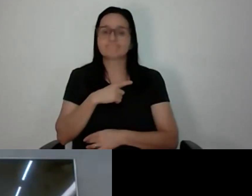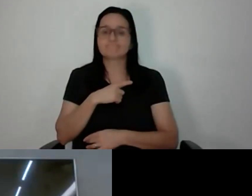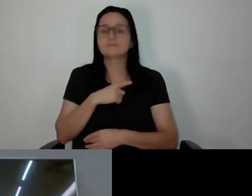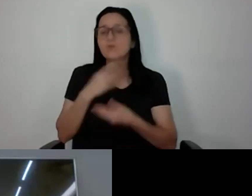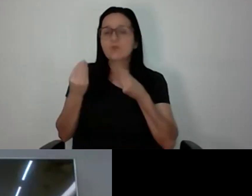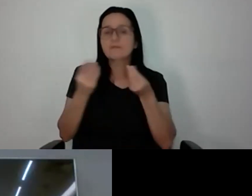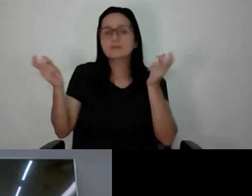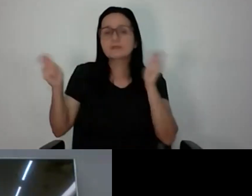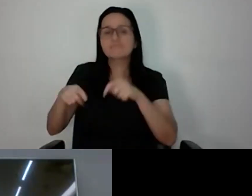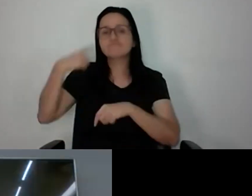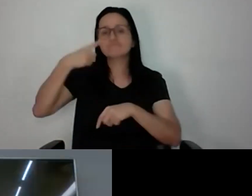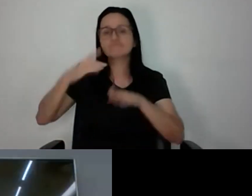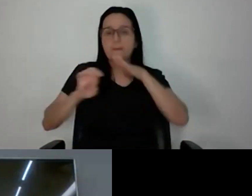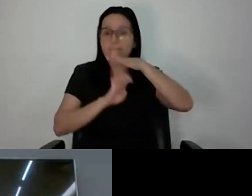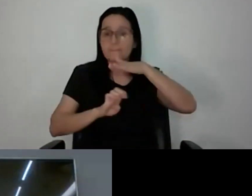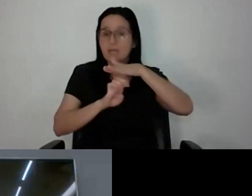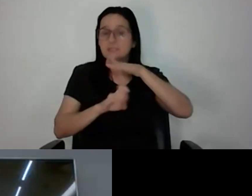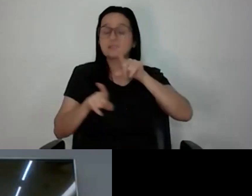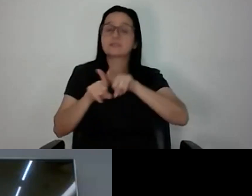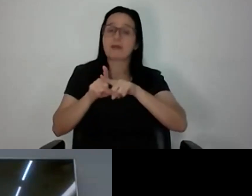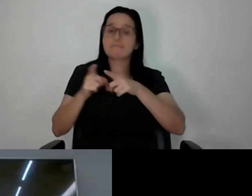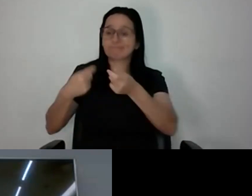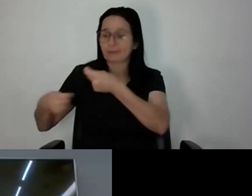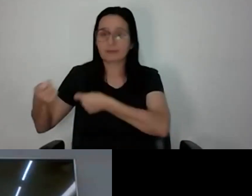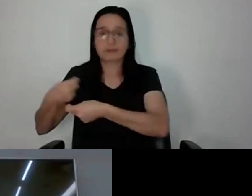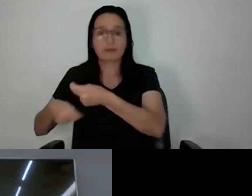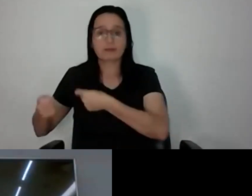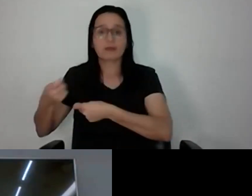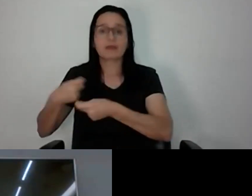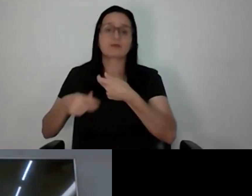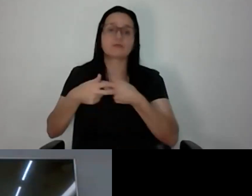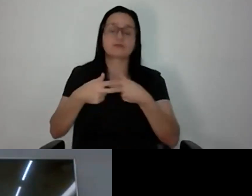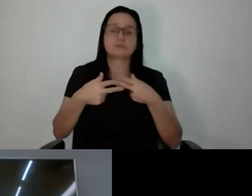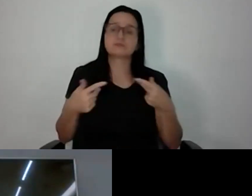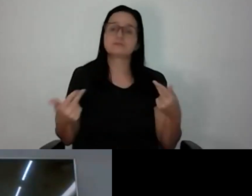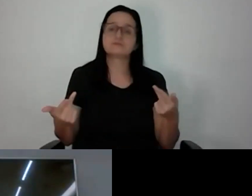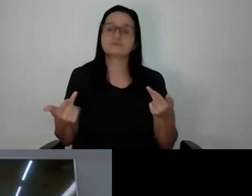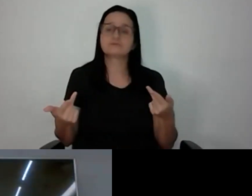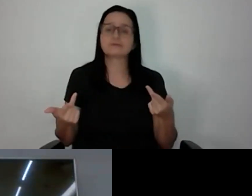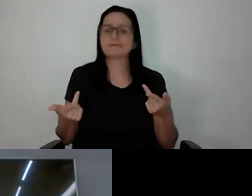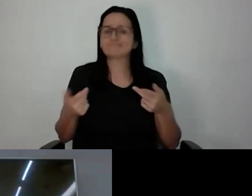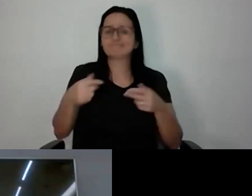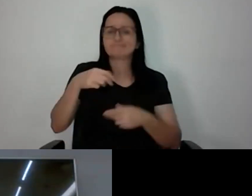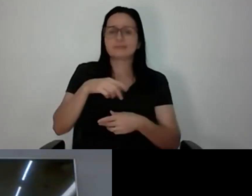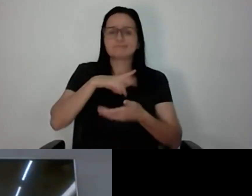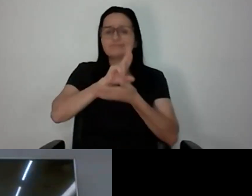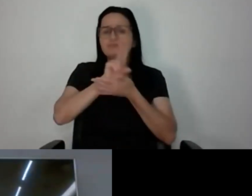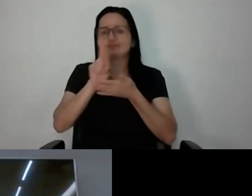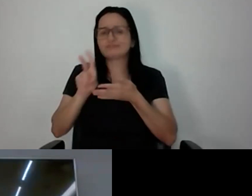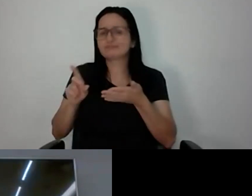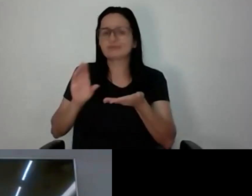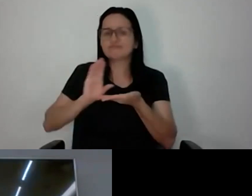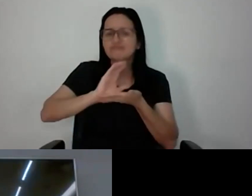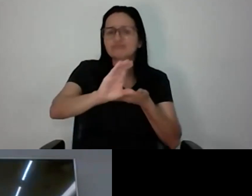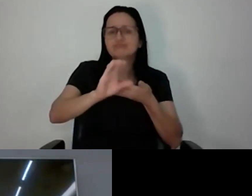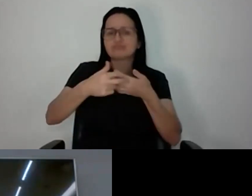direito empresarial, mas também entenda de negócios, modelo de negócios, entenda de MVP, entenda de rodada de investimento, entenda de pitch, entenda